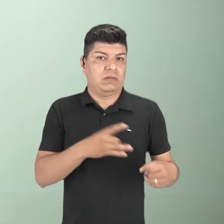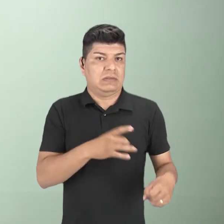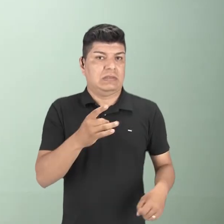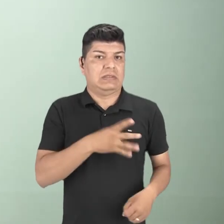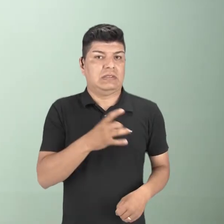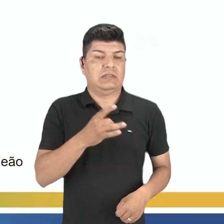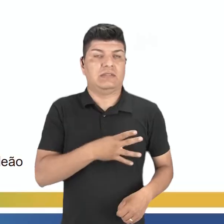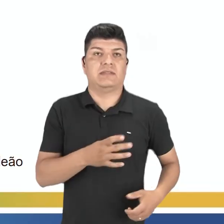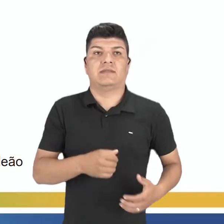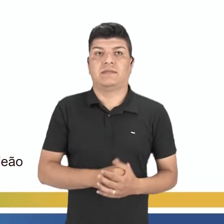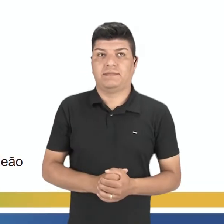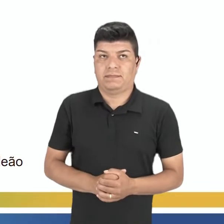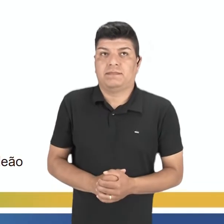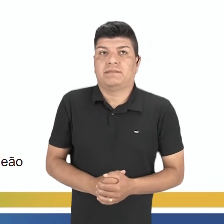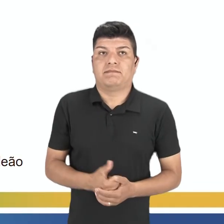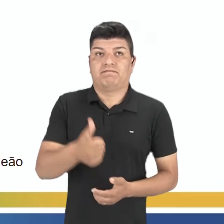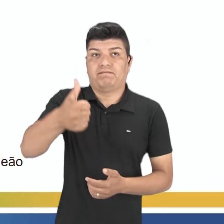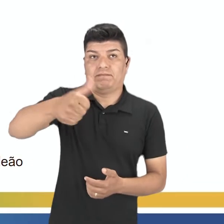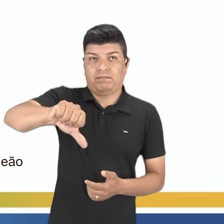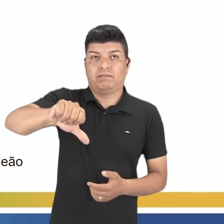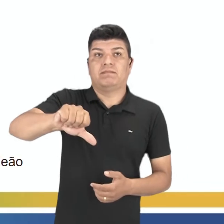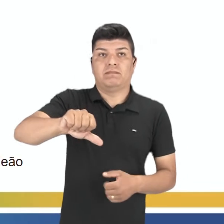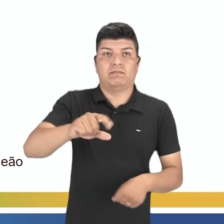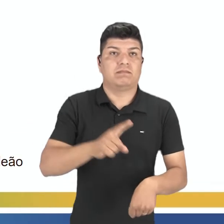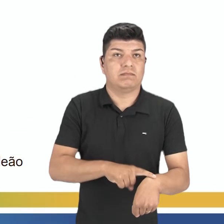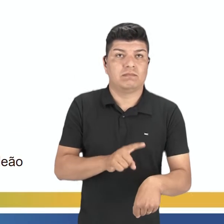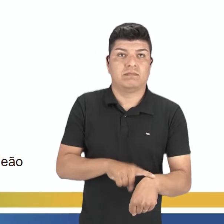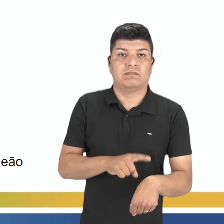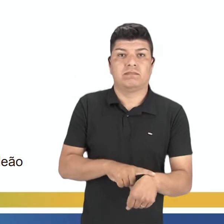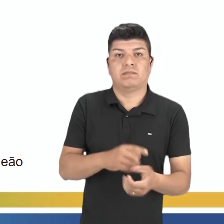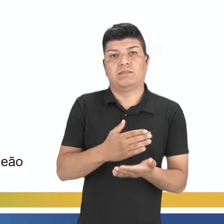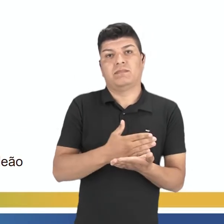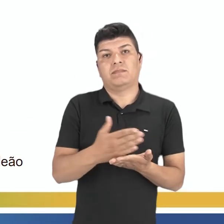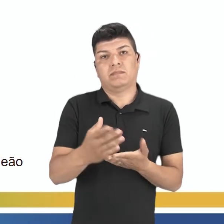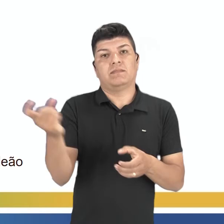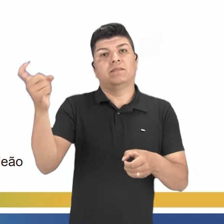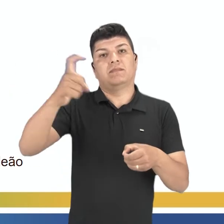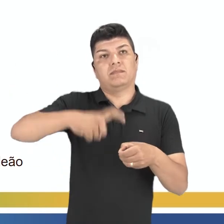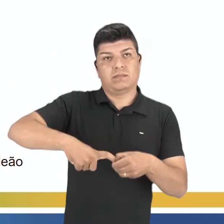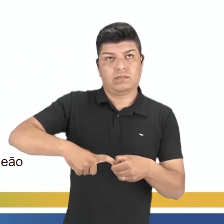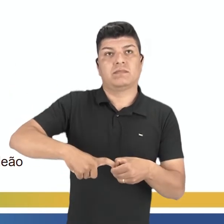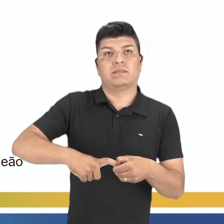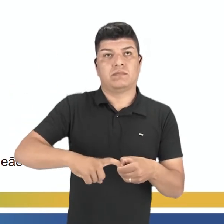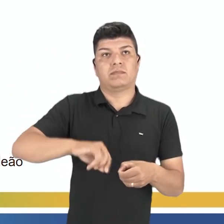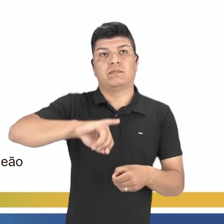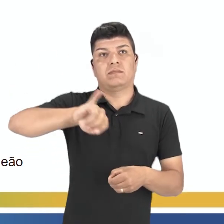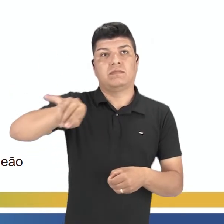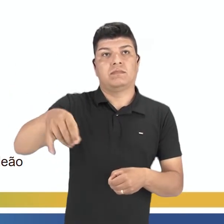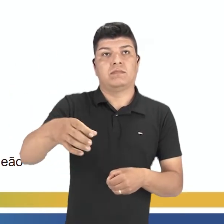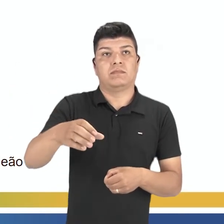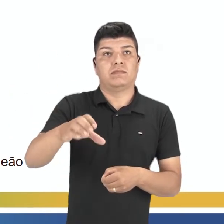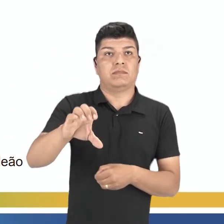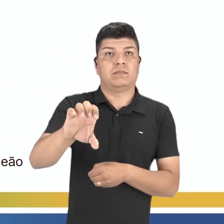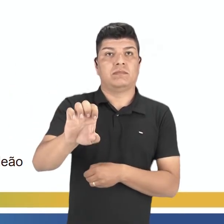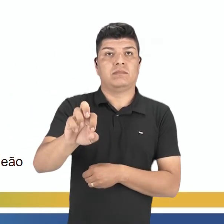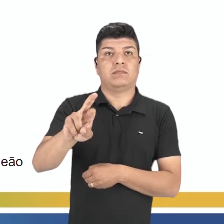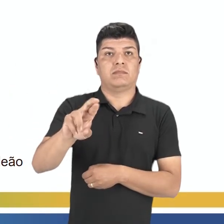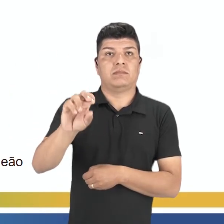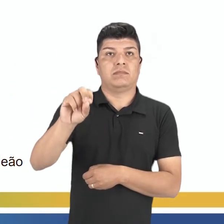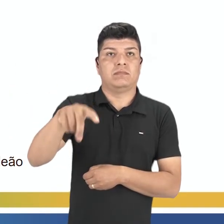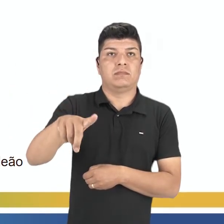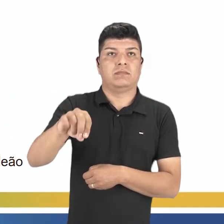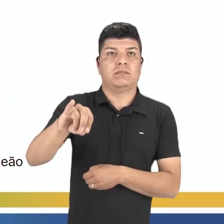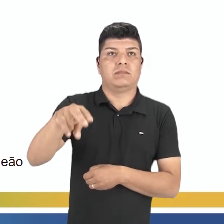nós temos aí a decadência desse período e o início da retomada dos girondinos tentando organizar